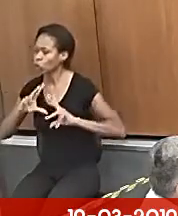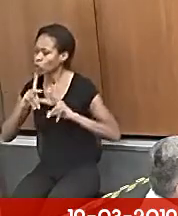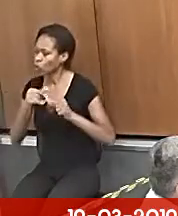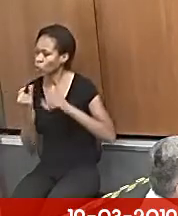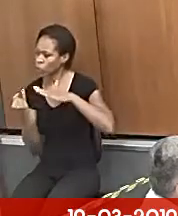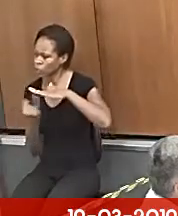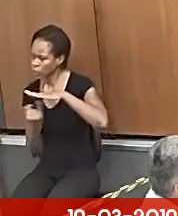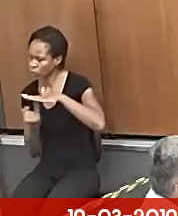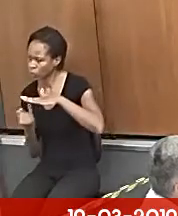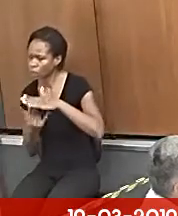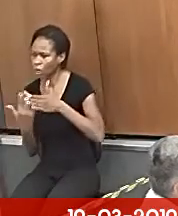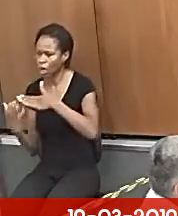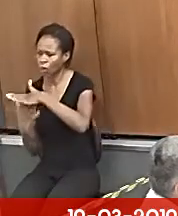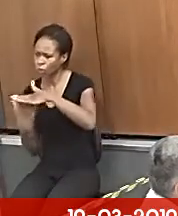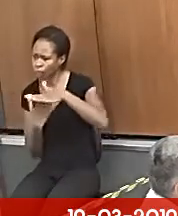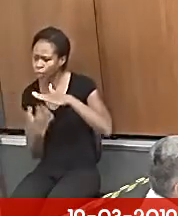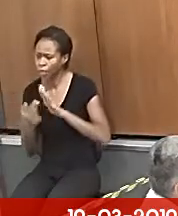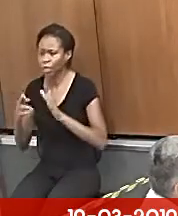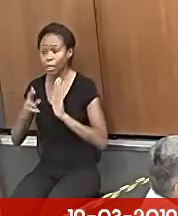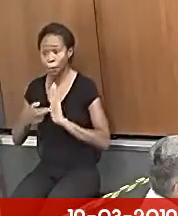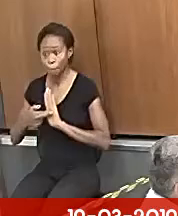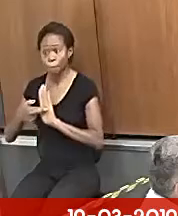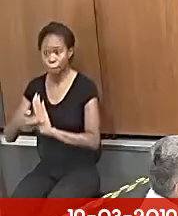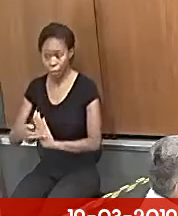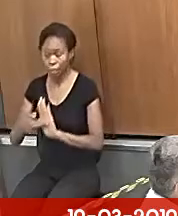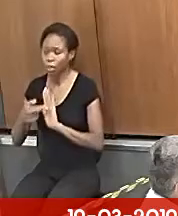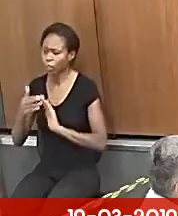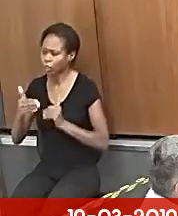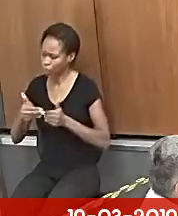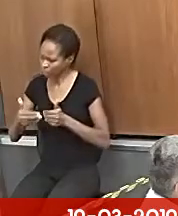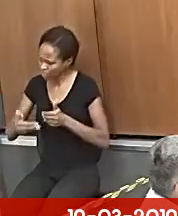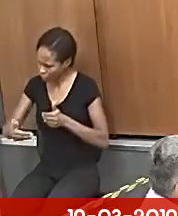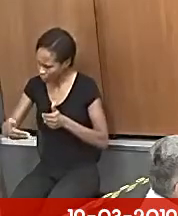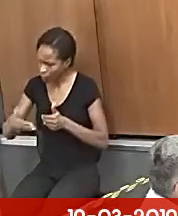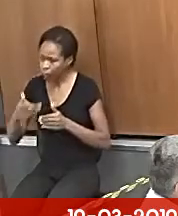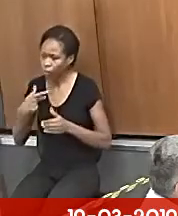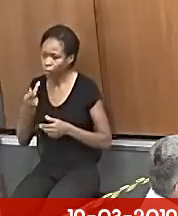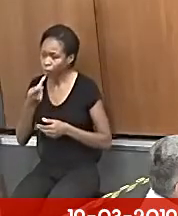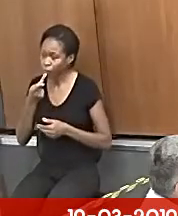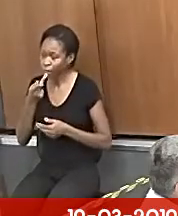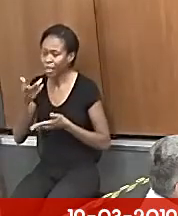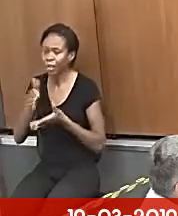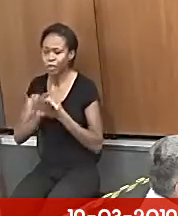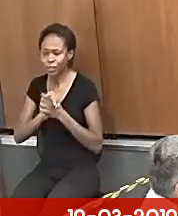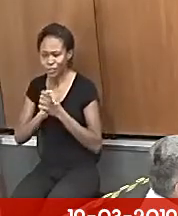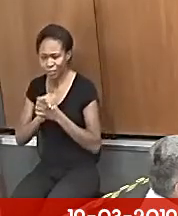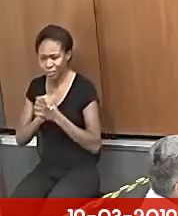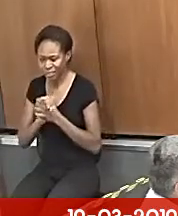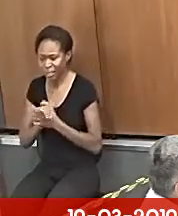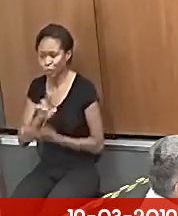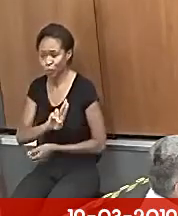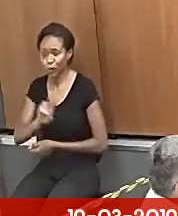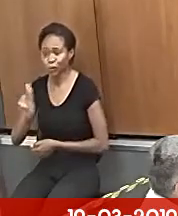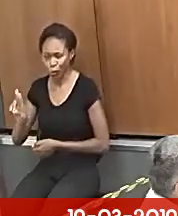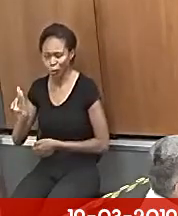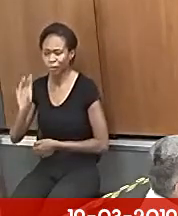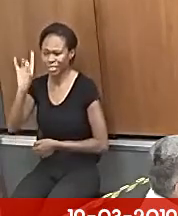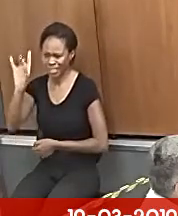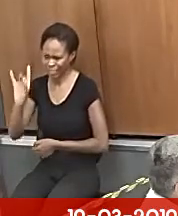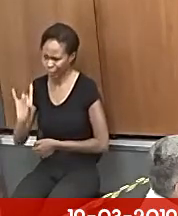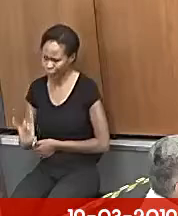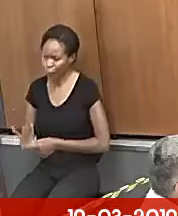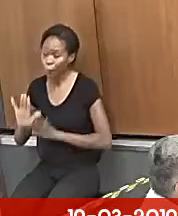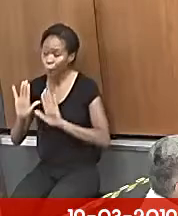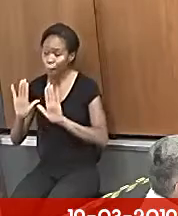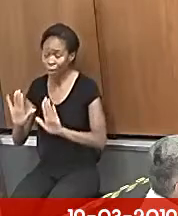todos os representantes então farei daqui a alguns minutos essa saudação é nominal mas quero aqui então